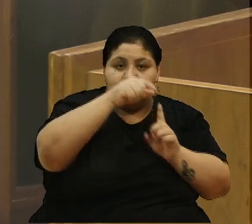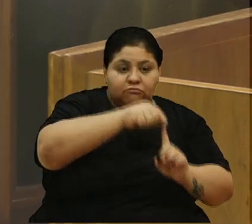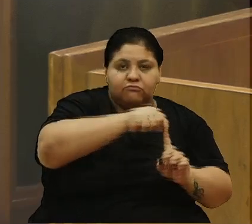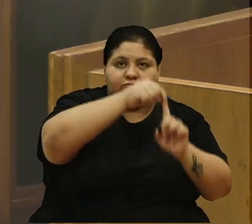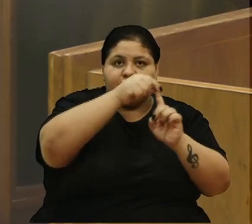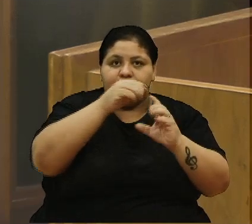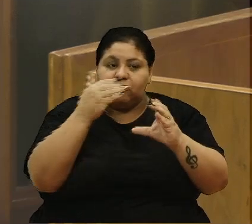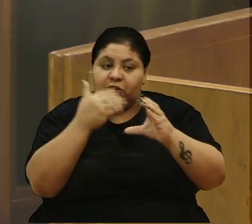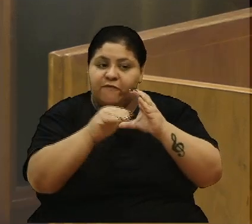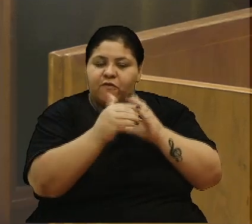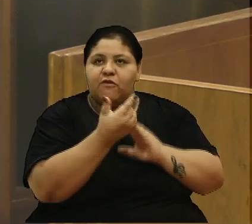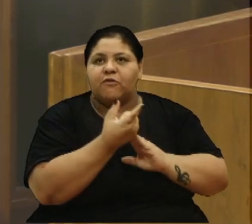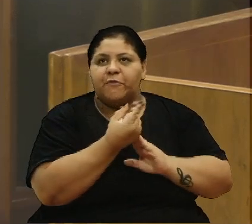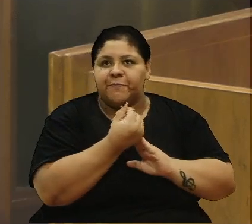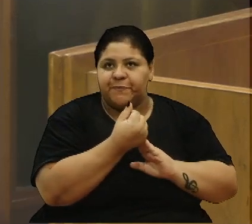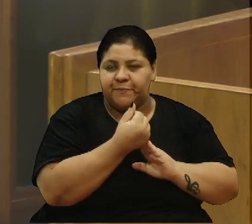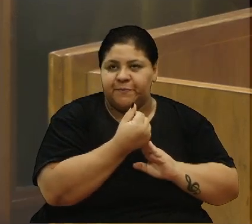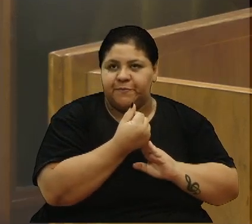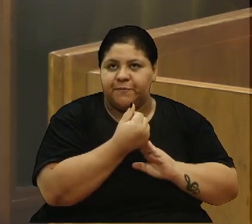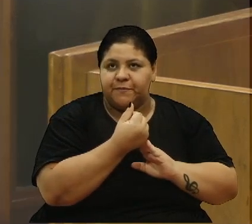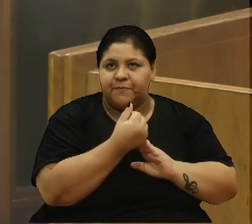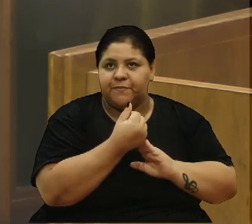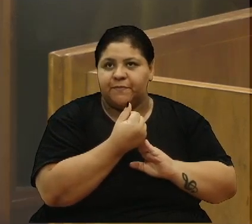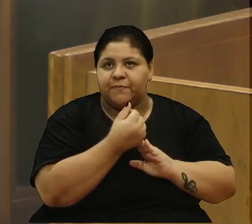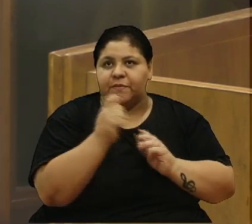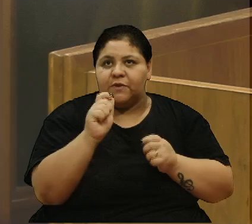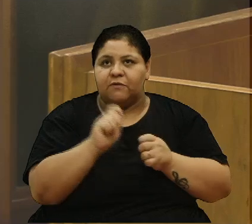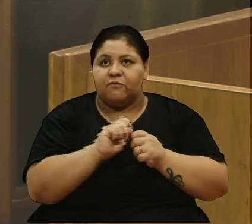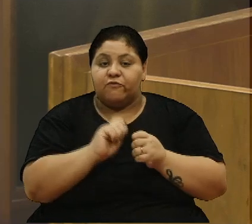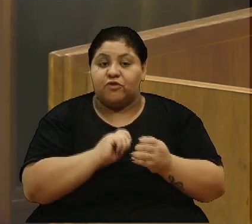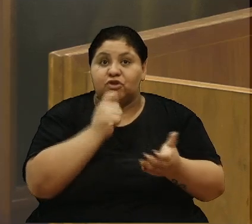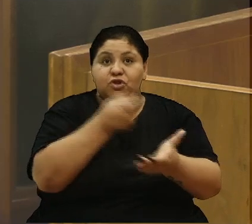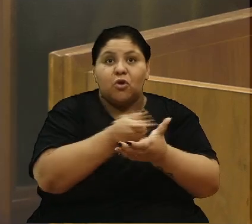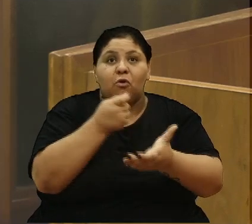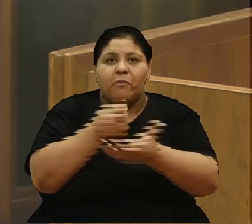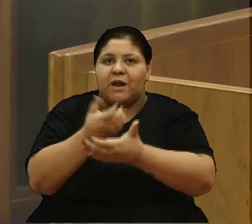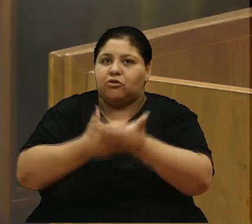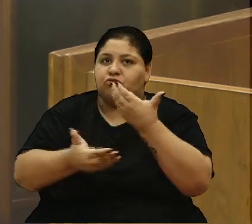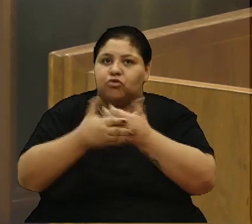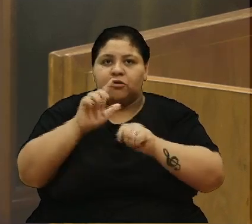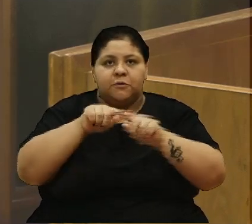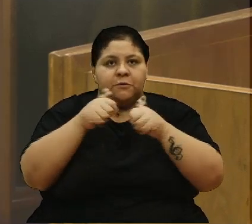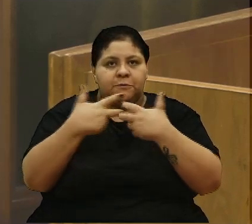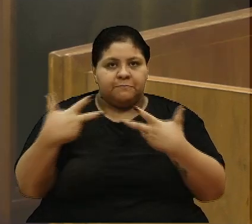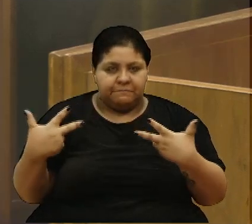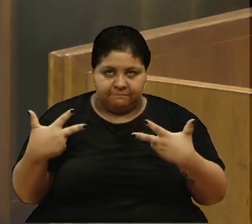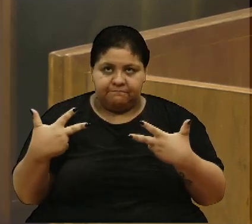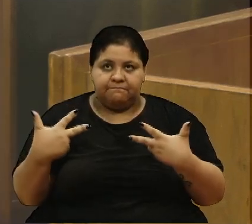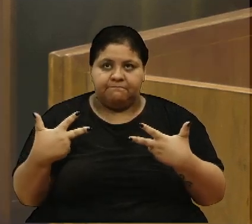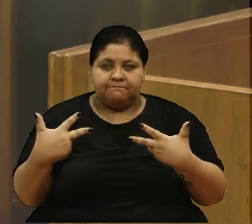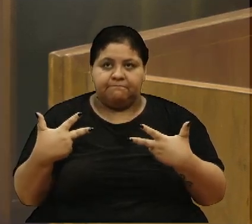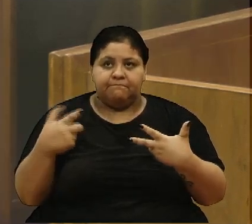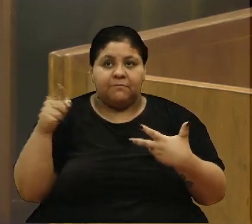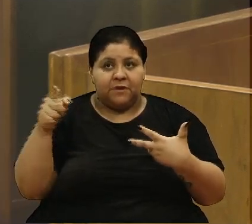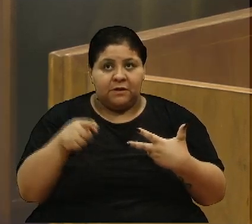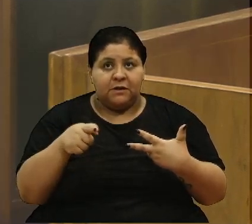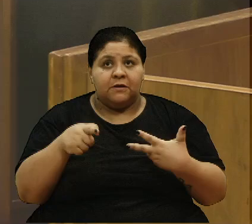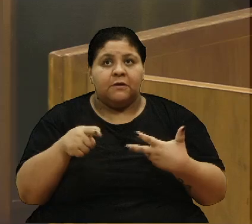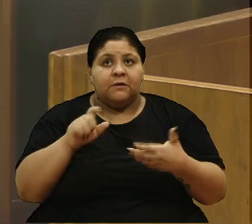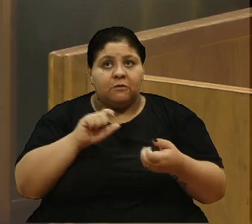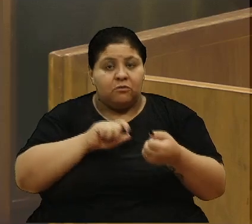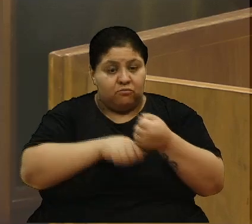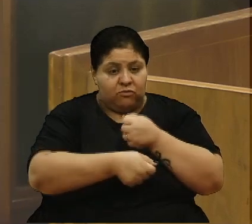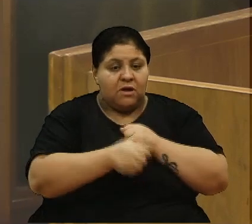enviou o recurso para que fossem adquiridos todos os equipamentos. É um recurso, é um investimento